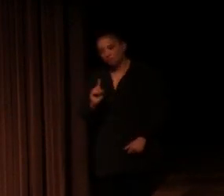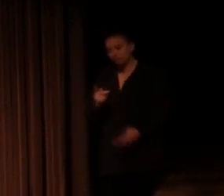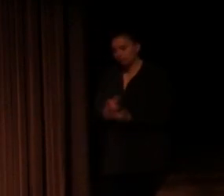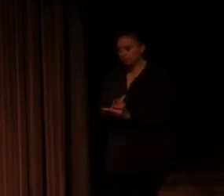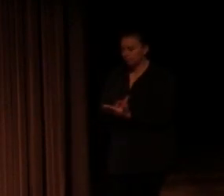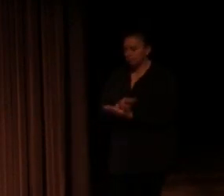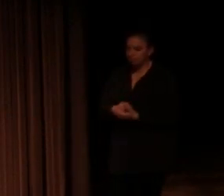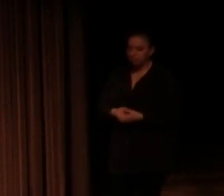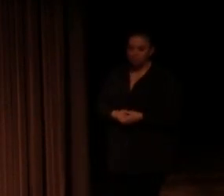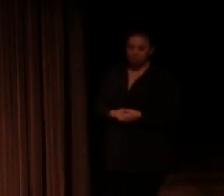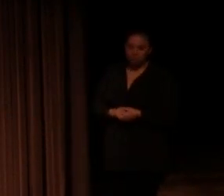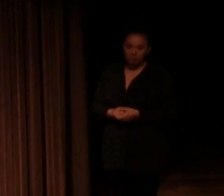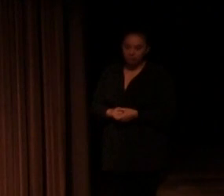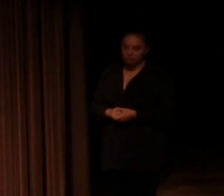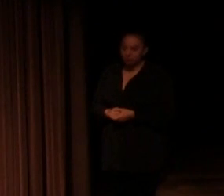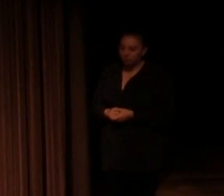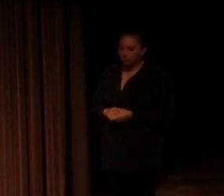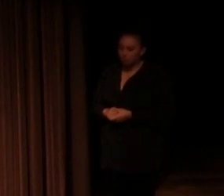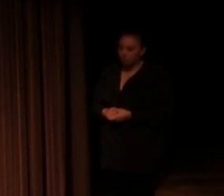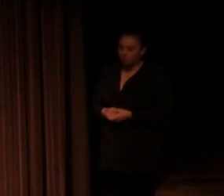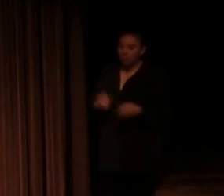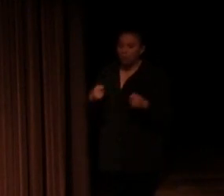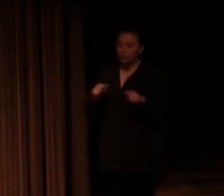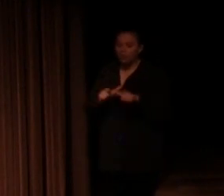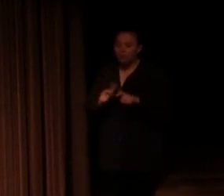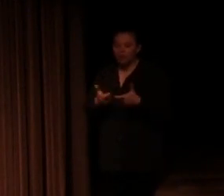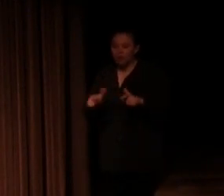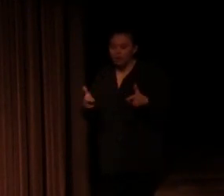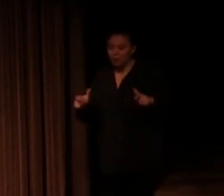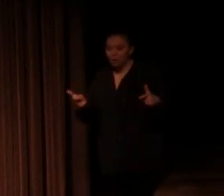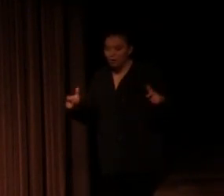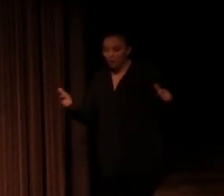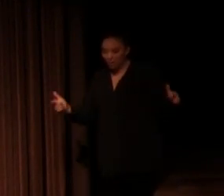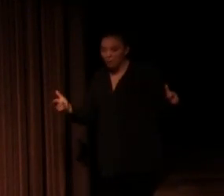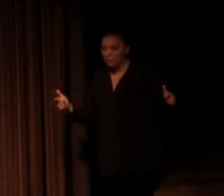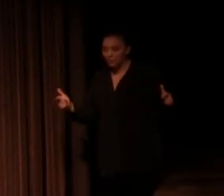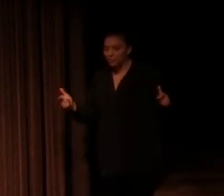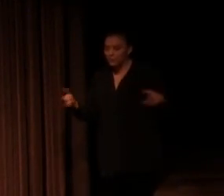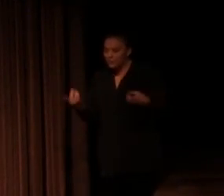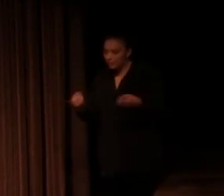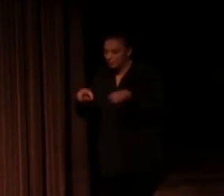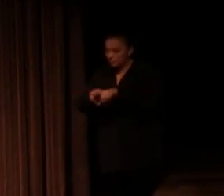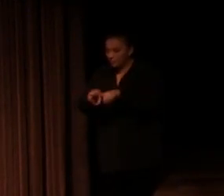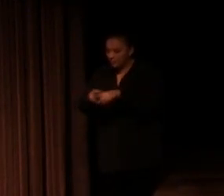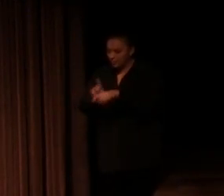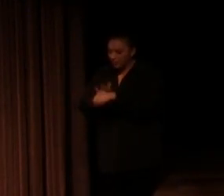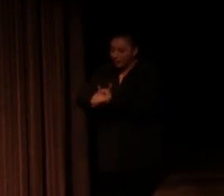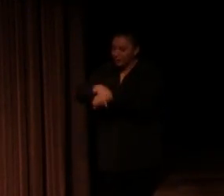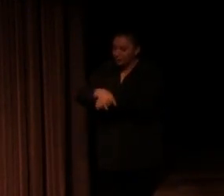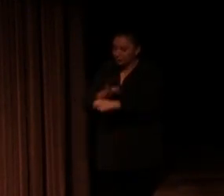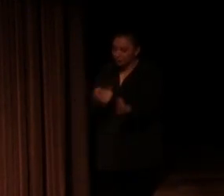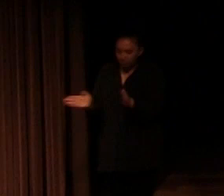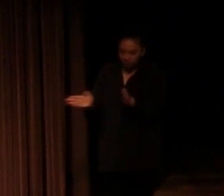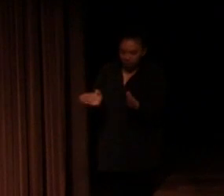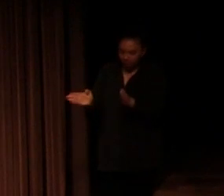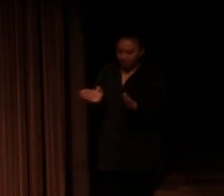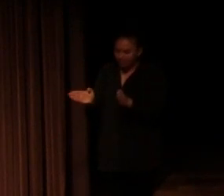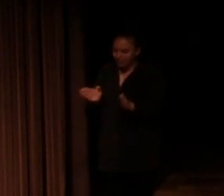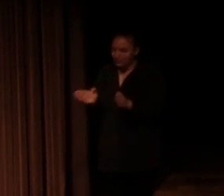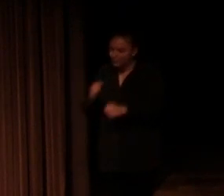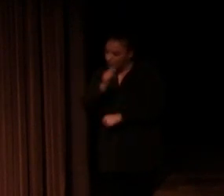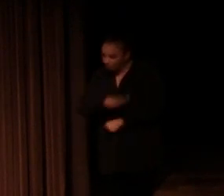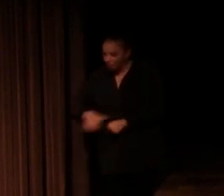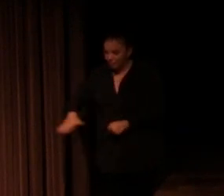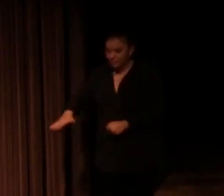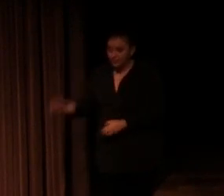é de ampliação da rede parceira para que nós pudéssemos garantir o acesso a essas